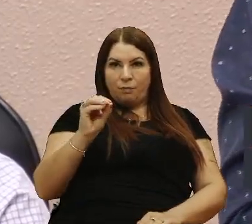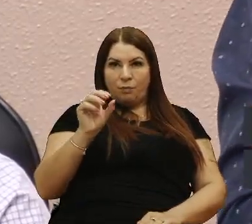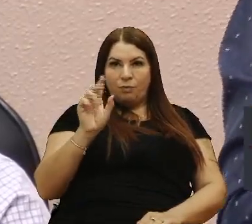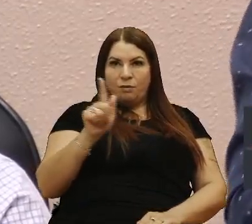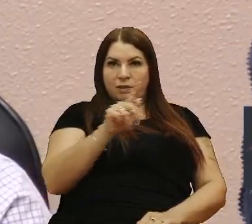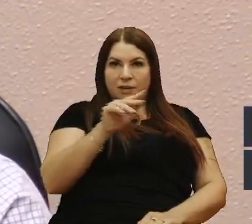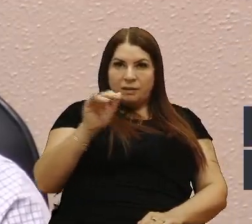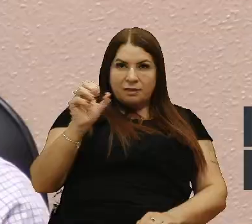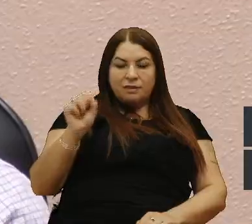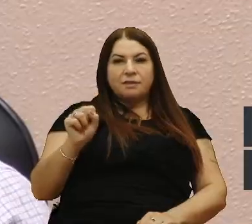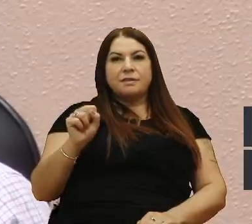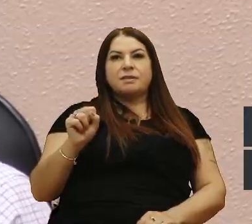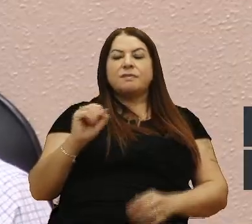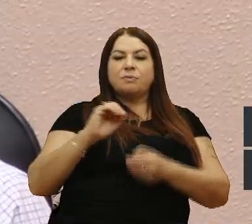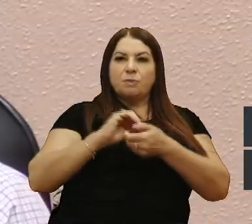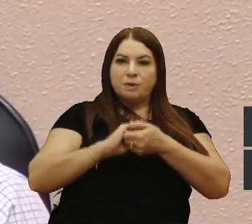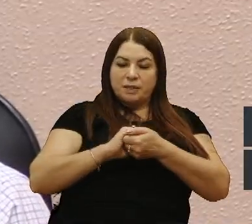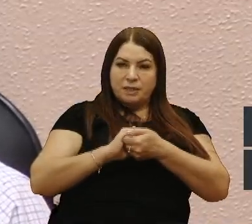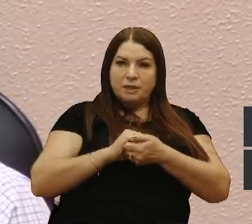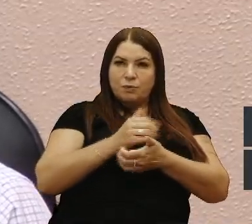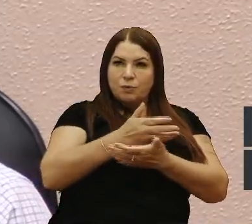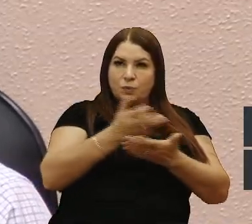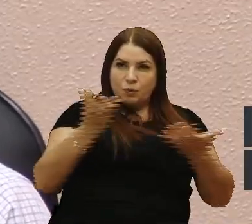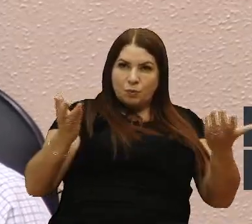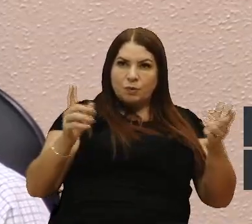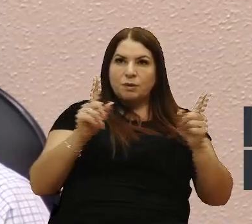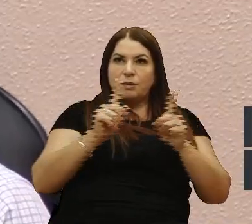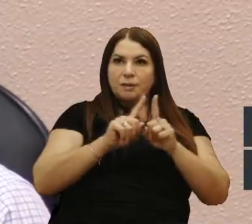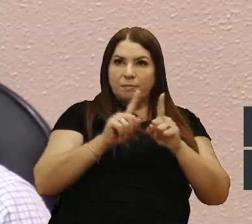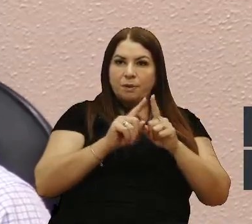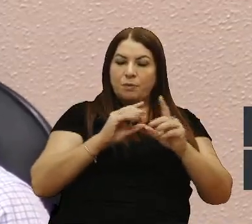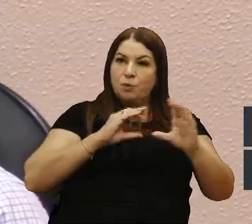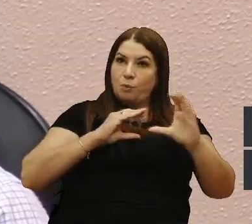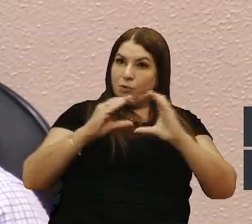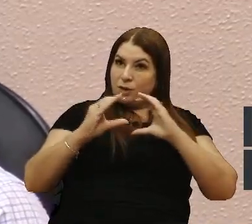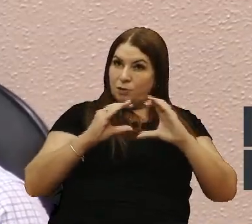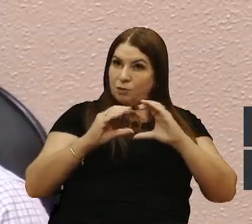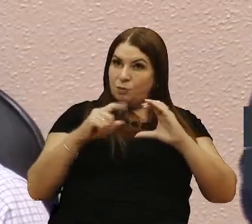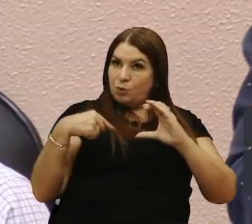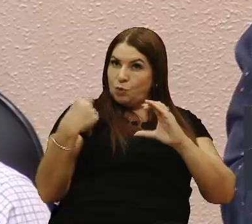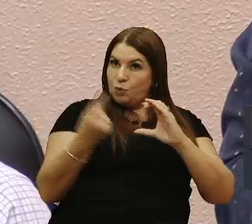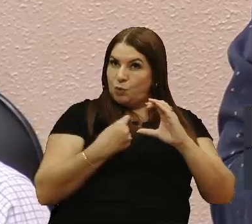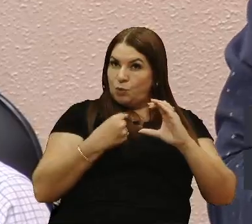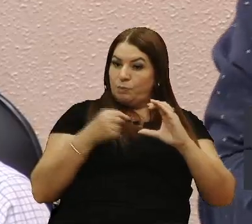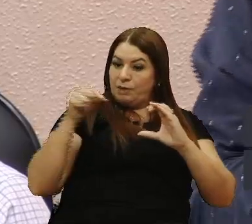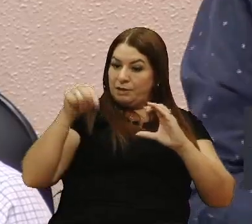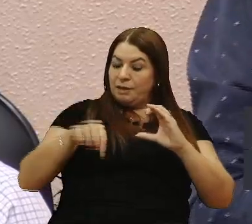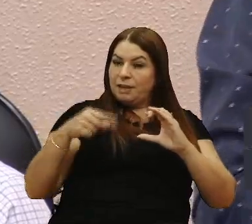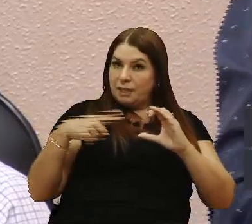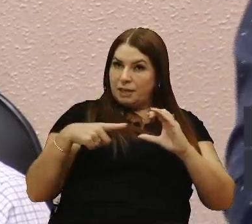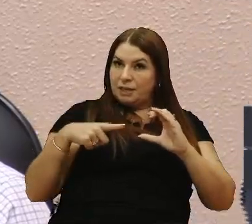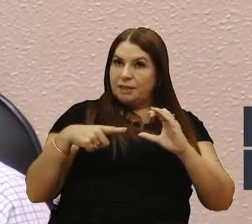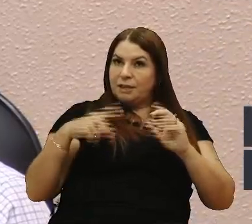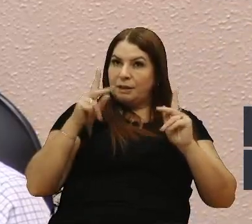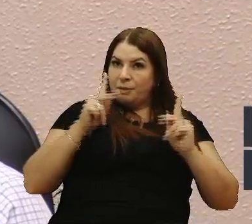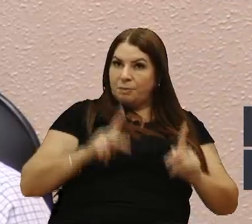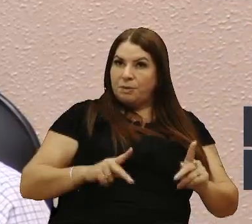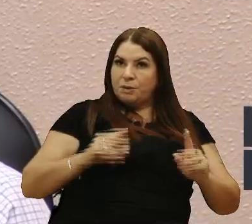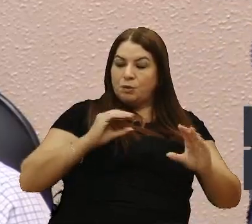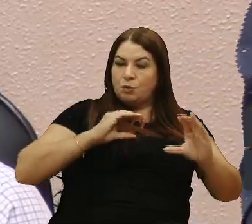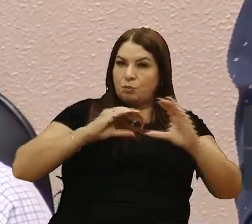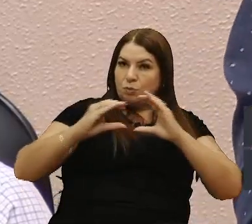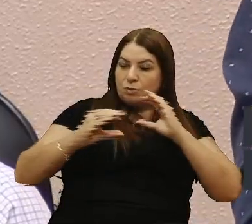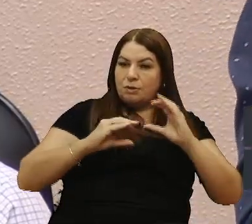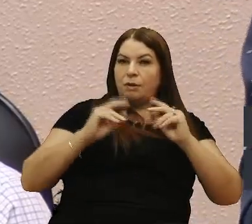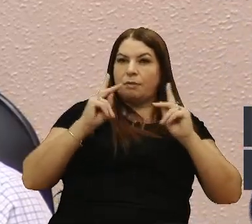Então, fazendo uma saudação a todos esses também, porque a gente fala dos comunicadores, mas é que nem nós aqui. Para nós estarmos aqui, tem o pessoal da